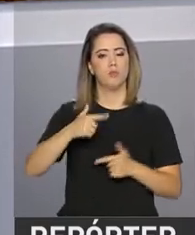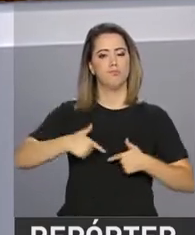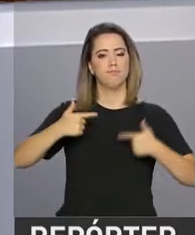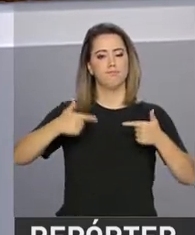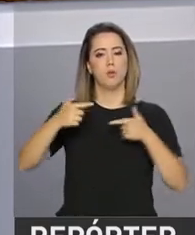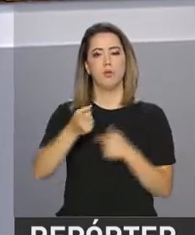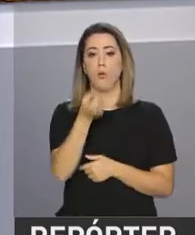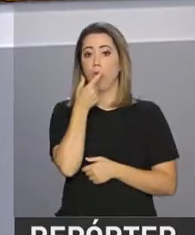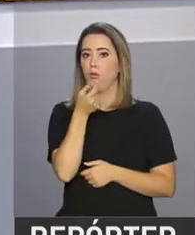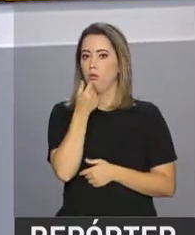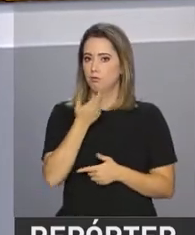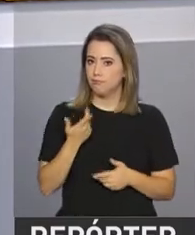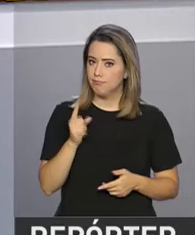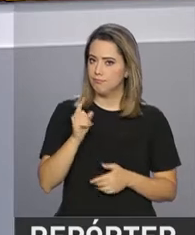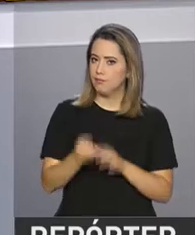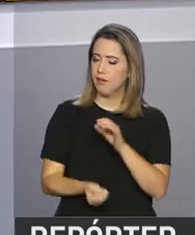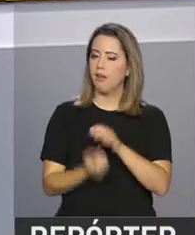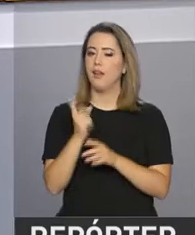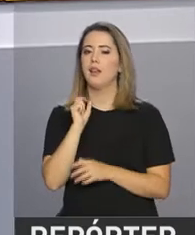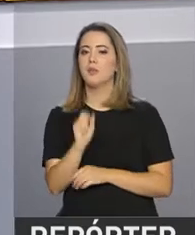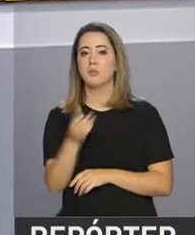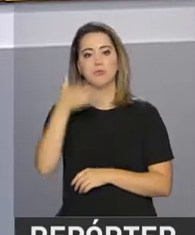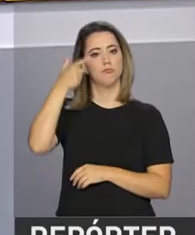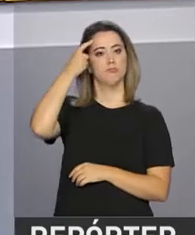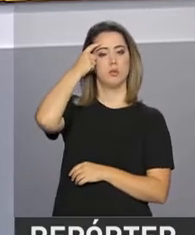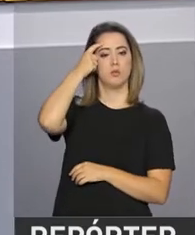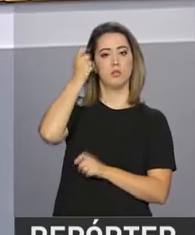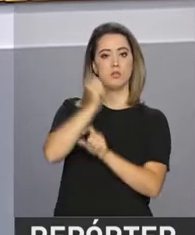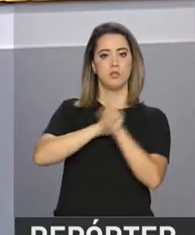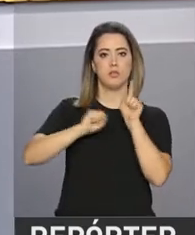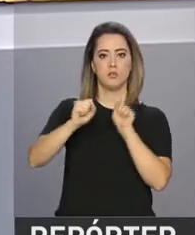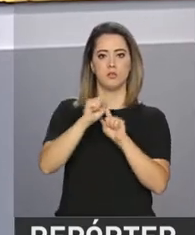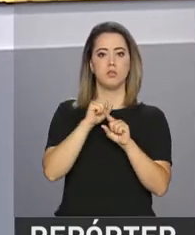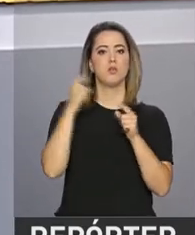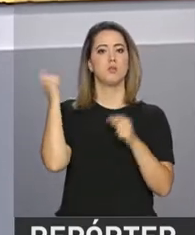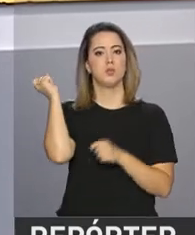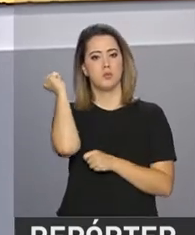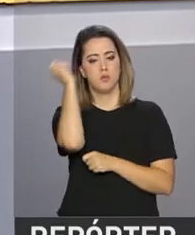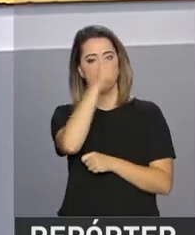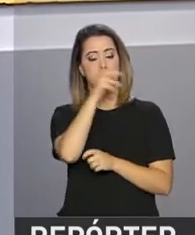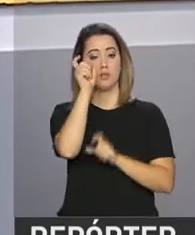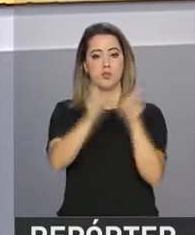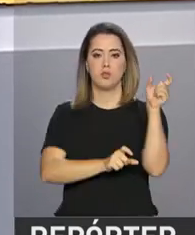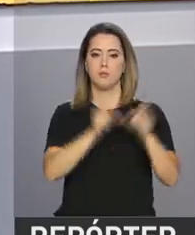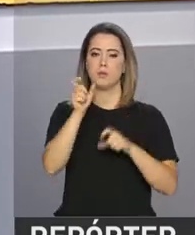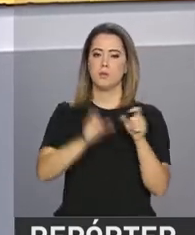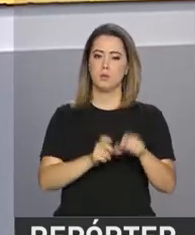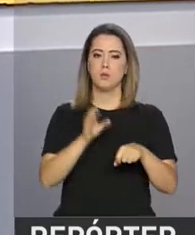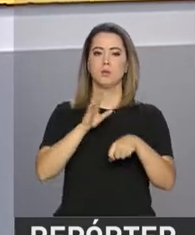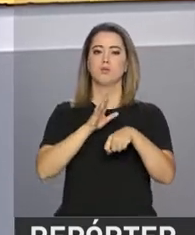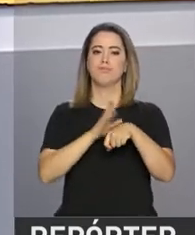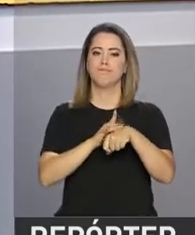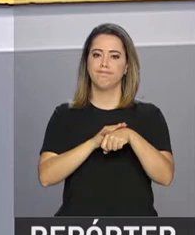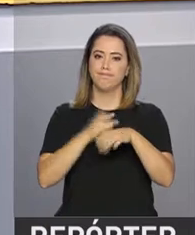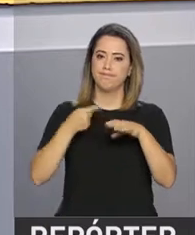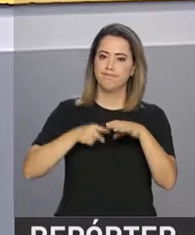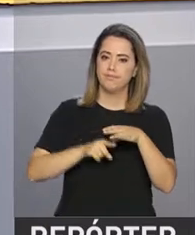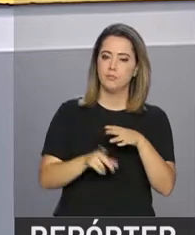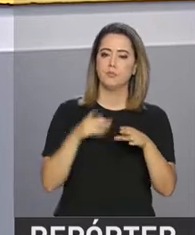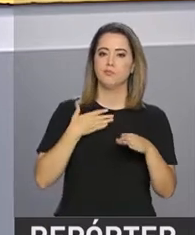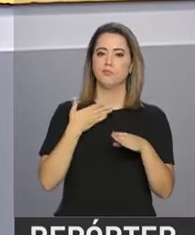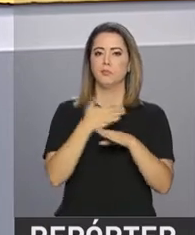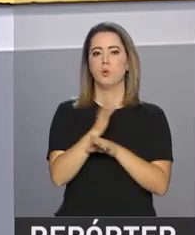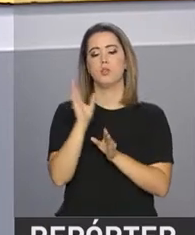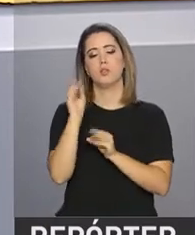medicamento a data foi criada para conscientizar a sociedade sobre as dificuldades que doentes crônicos têm no acesso a